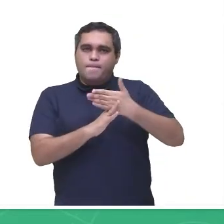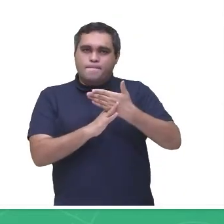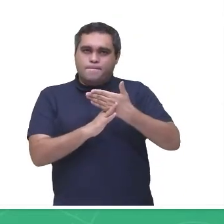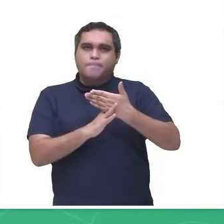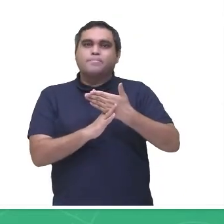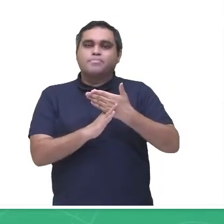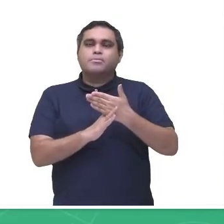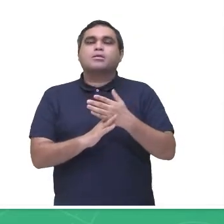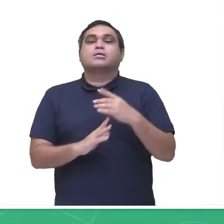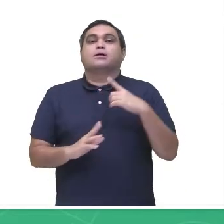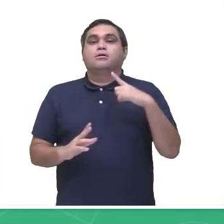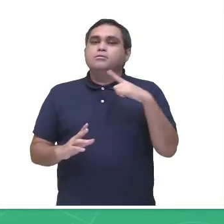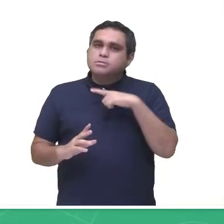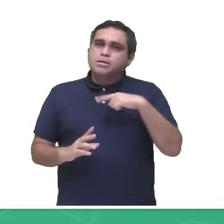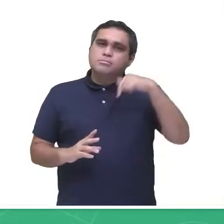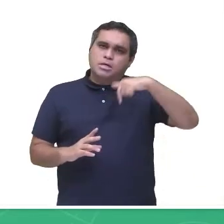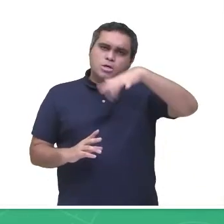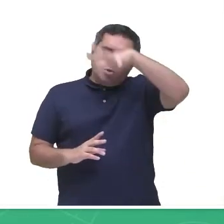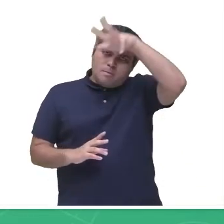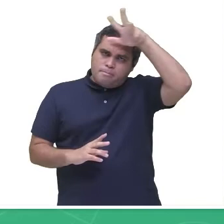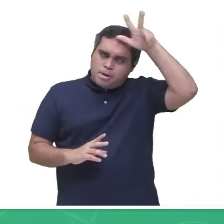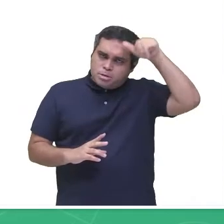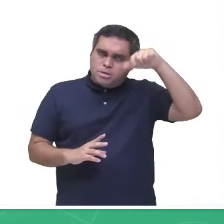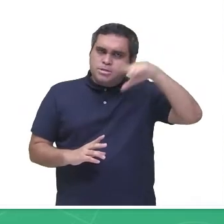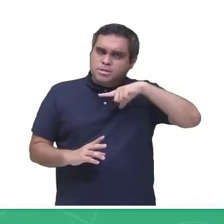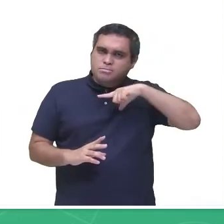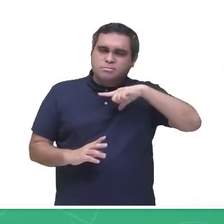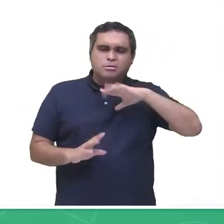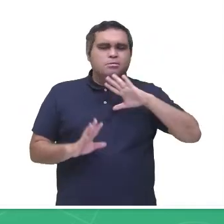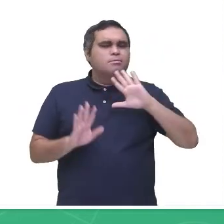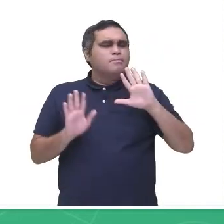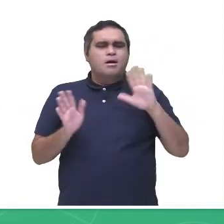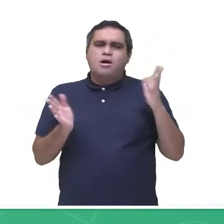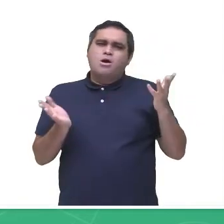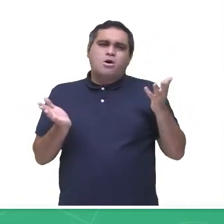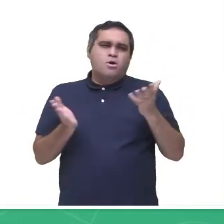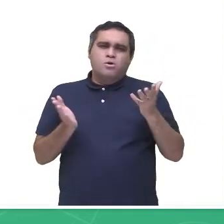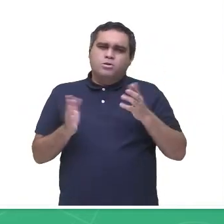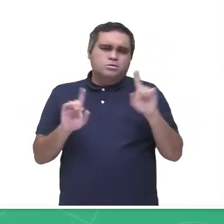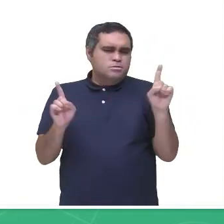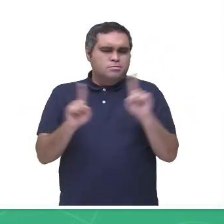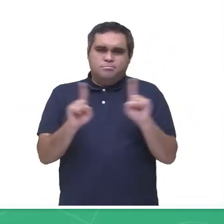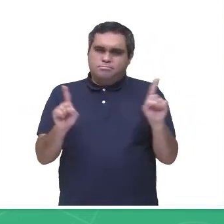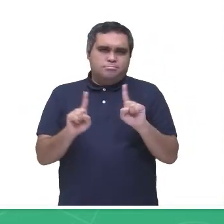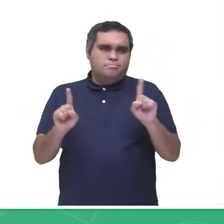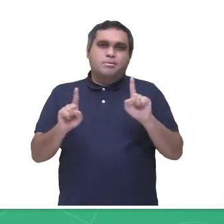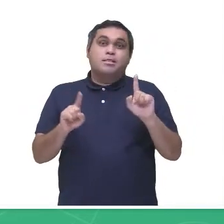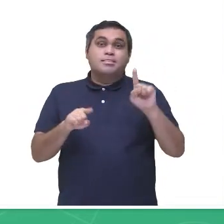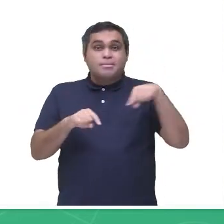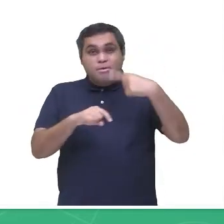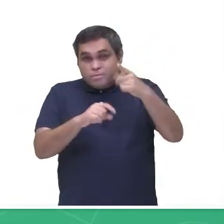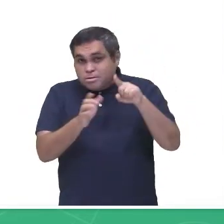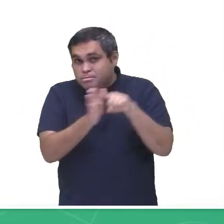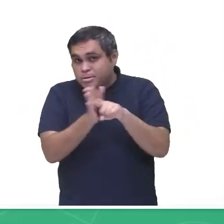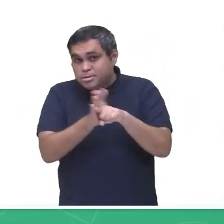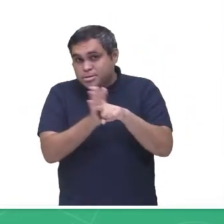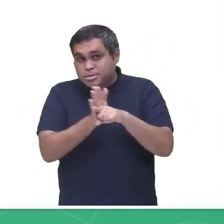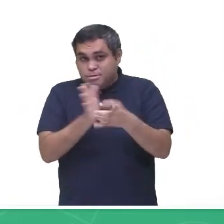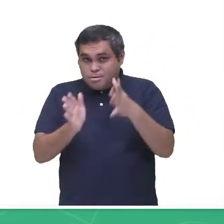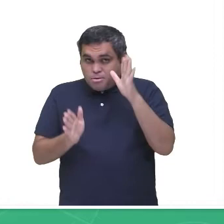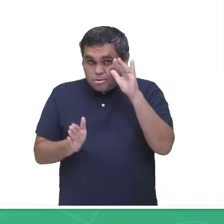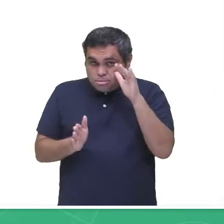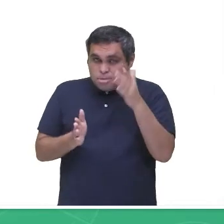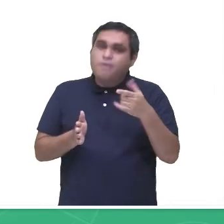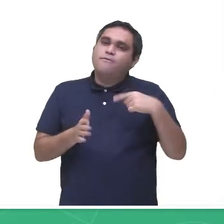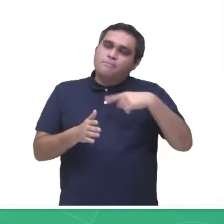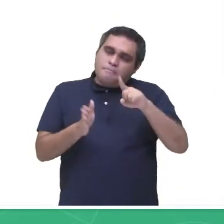temos exemplos aqui no Amazonas? Temos sim, mas eu não vou dar o ouro do barroco para vocês. Pesquisem aí quais são os exemplos do barroco